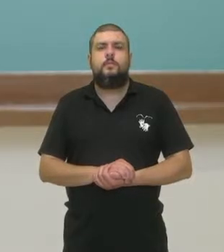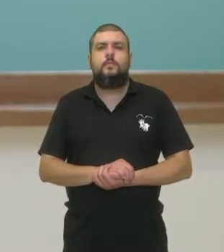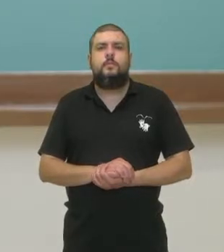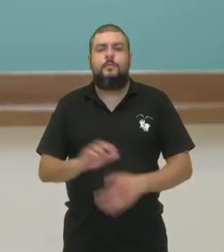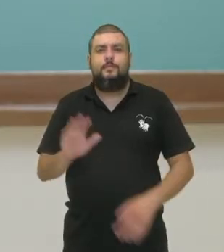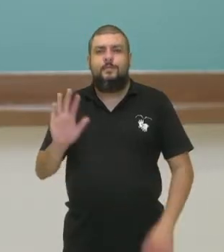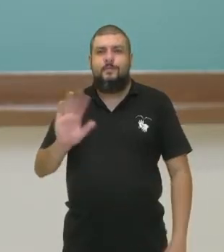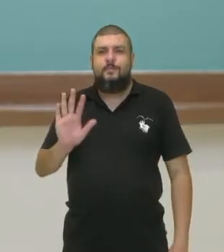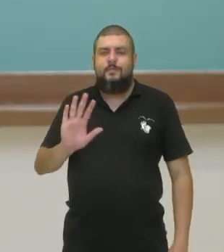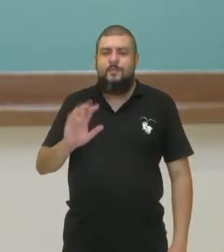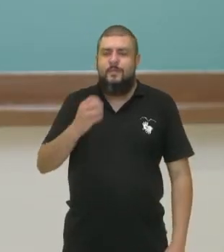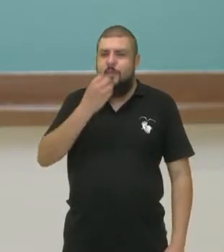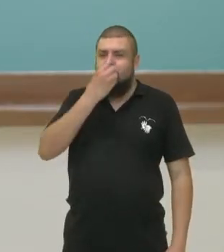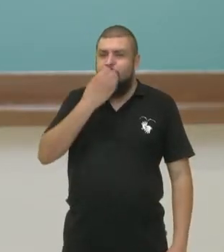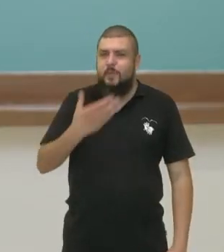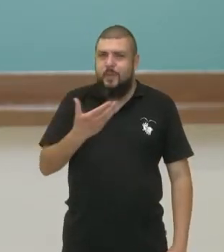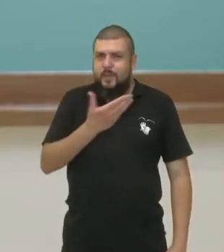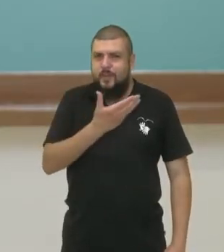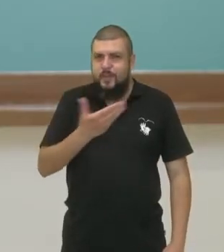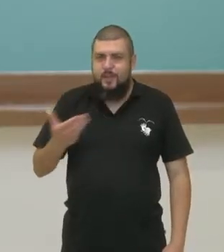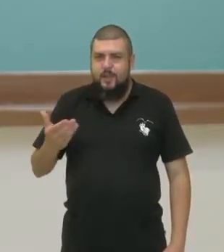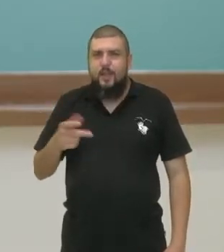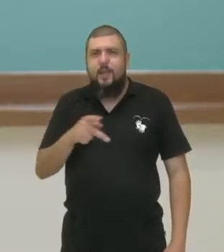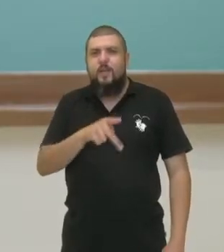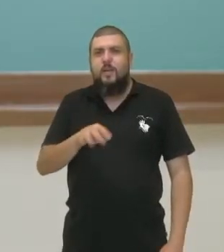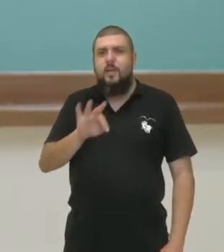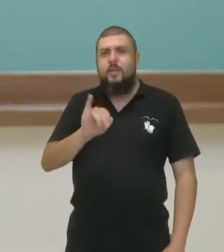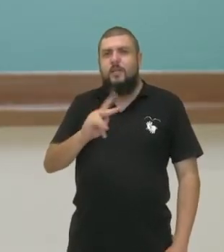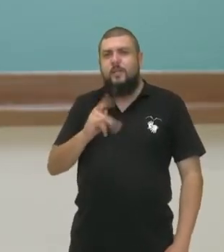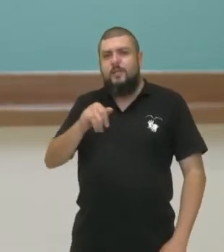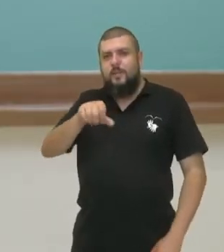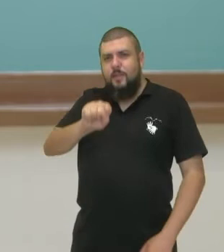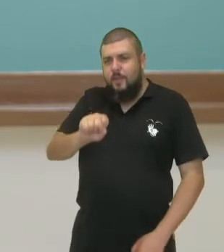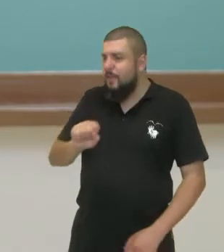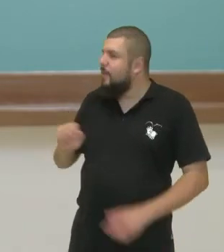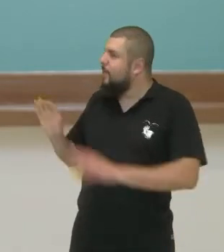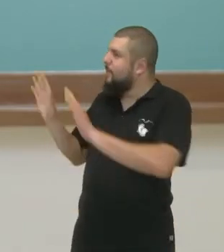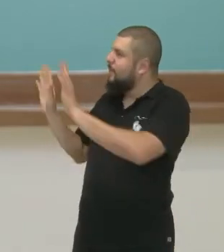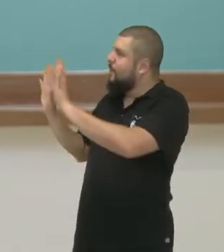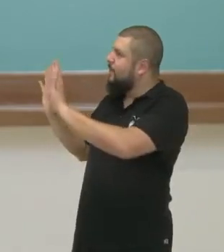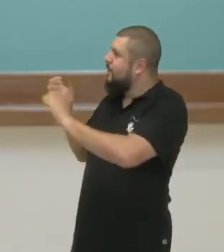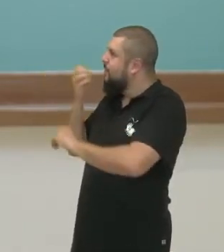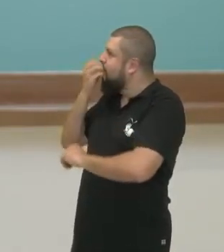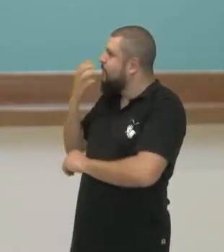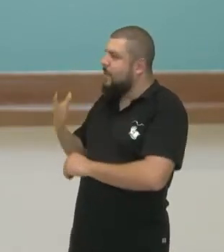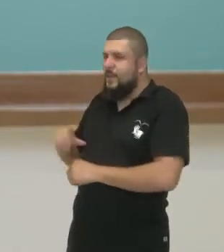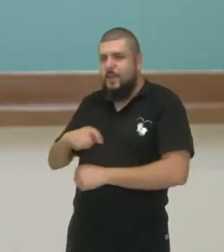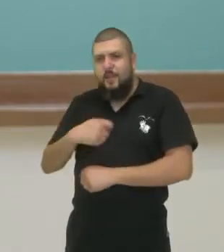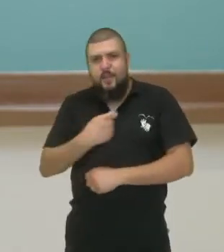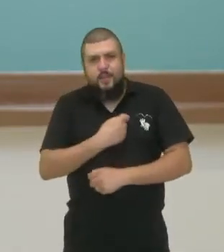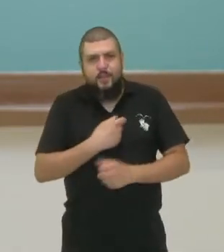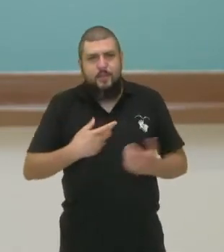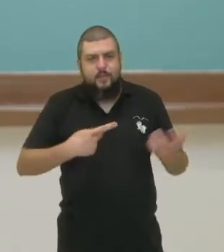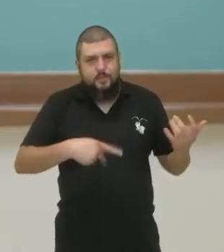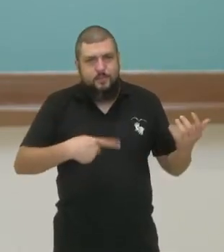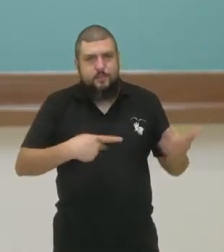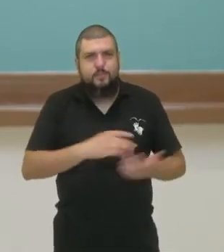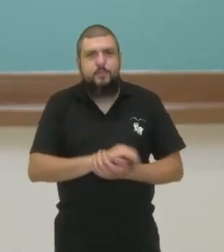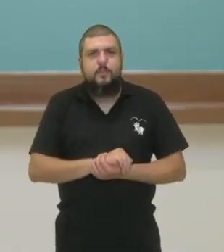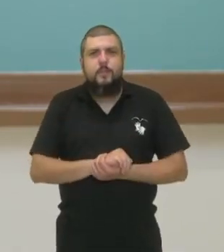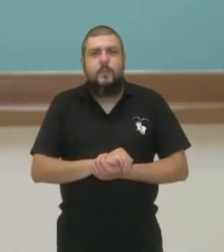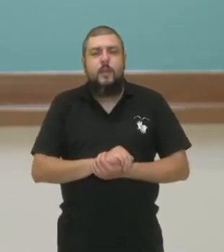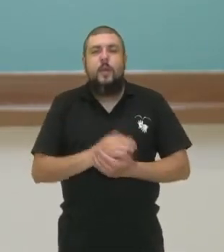Hola estudiantes, ¿cómo están? Yo soy la profesora Thais. Hola Paulo, ¿cómo está? Y vamos para más una aula de